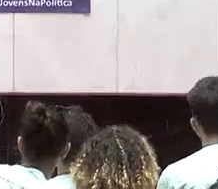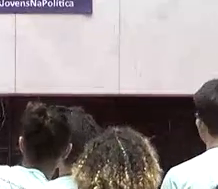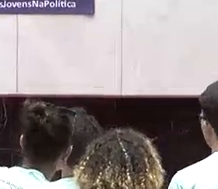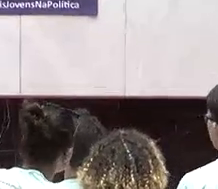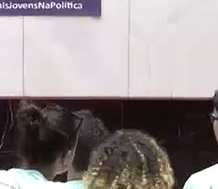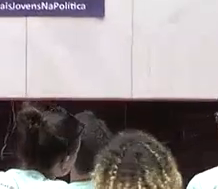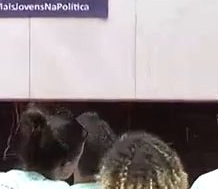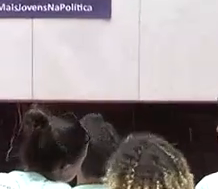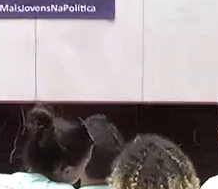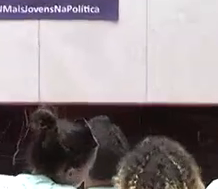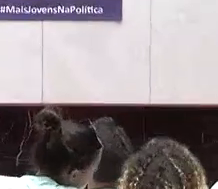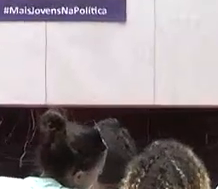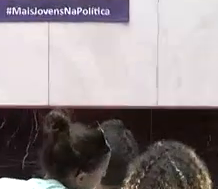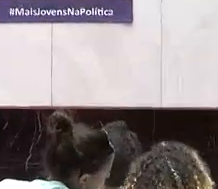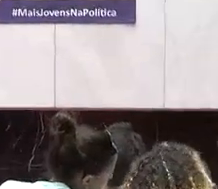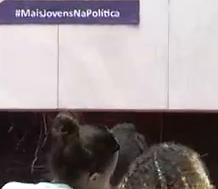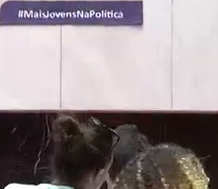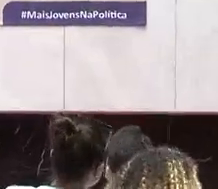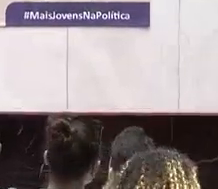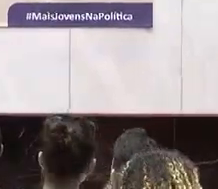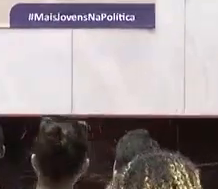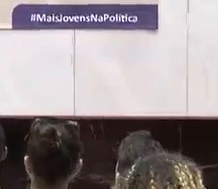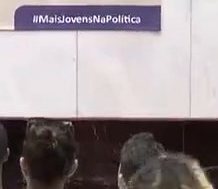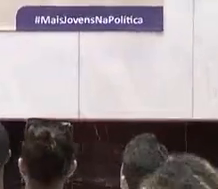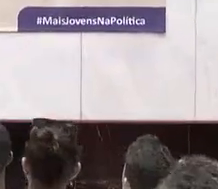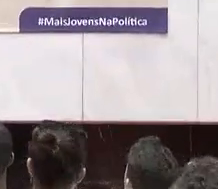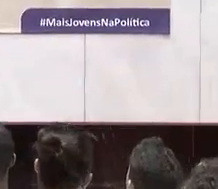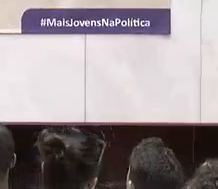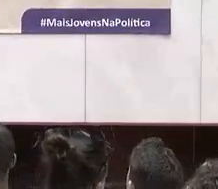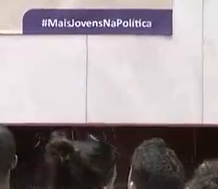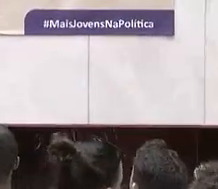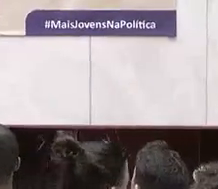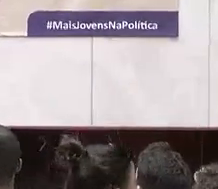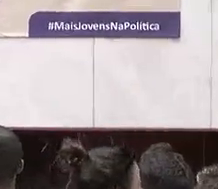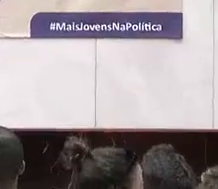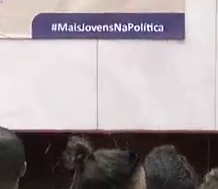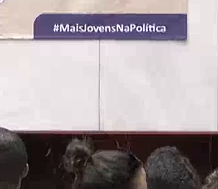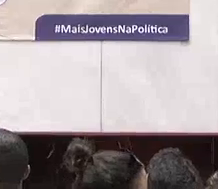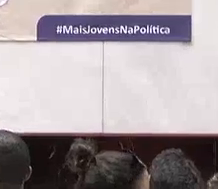lei e outras iniciativas do Parlamento vamos acompanhar